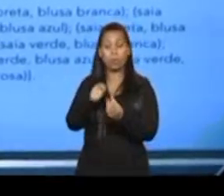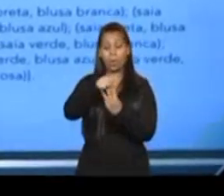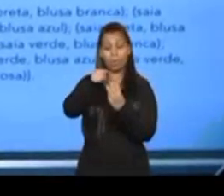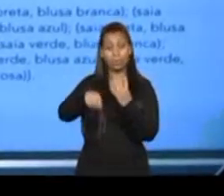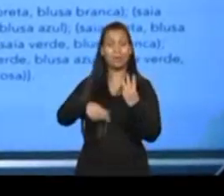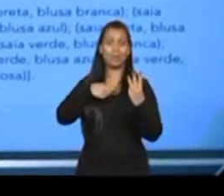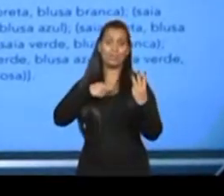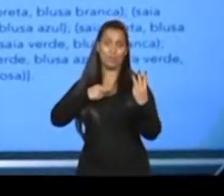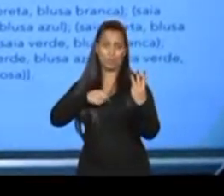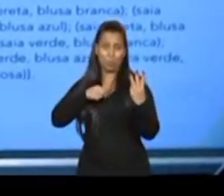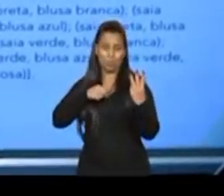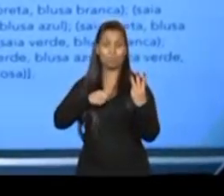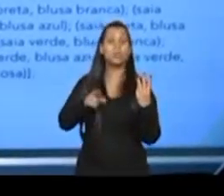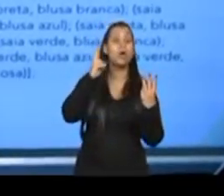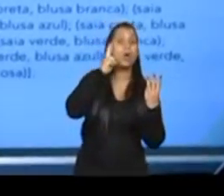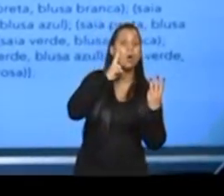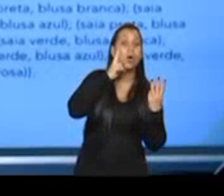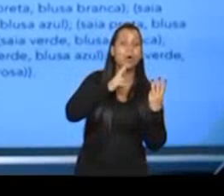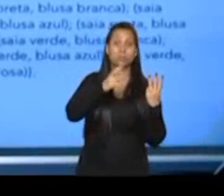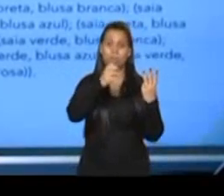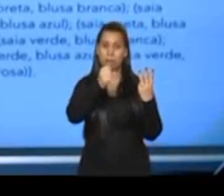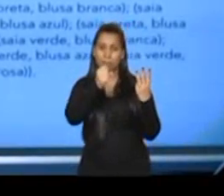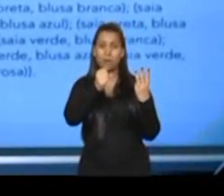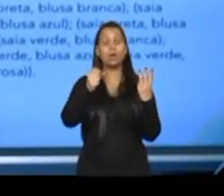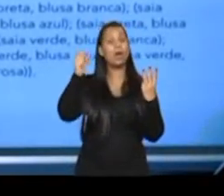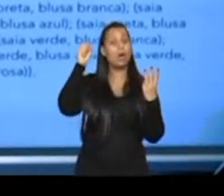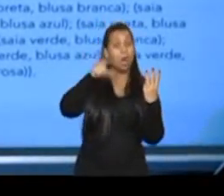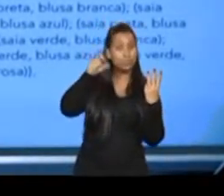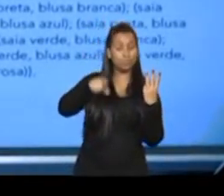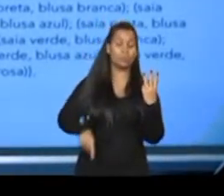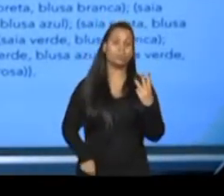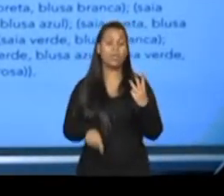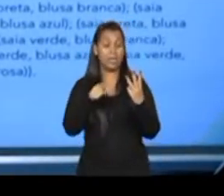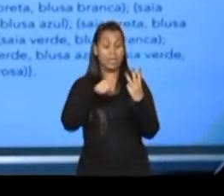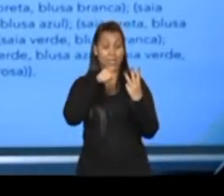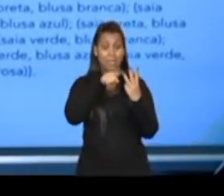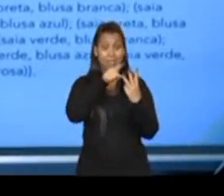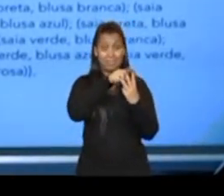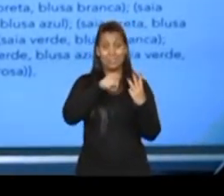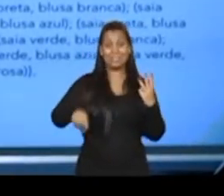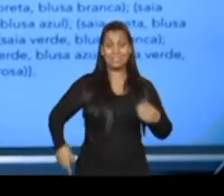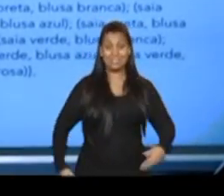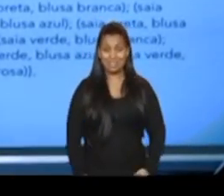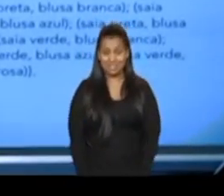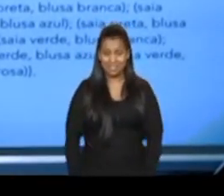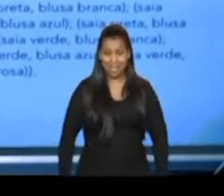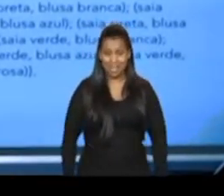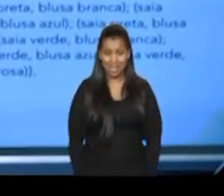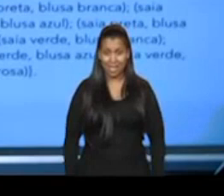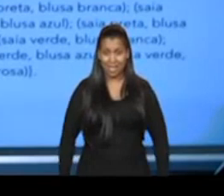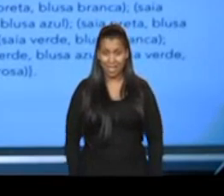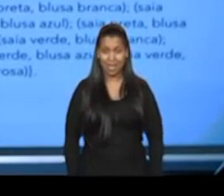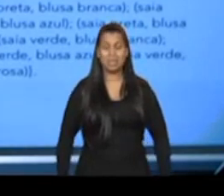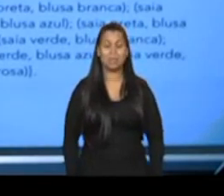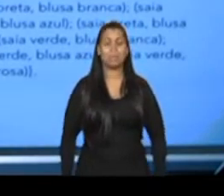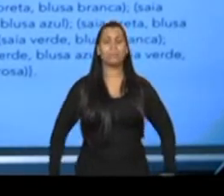uma branca e uma azul, e 2 saias, uma preta e uma verde. Com as peças de roupas compradas,